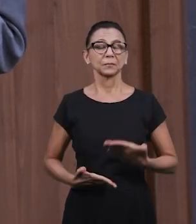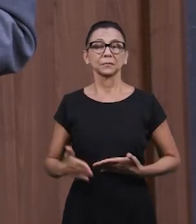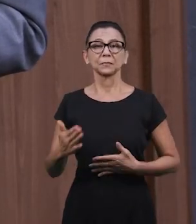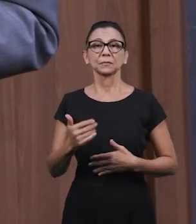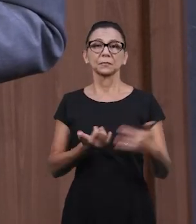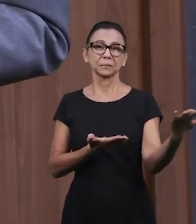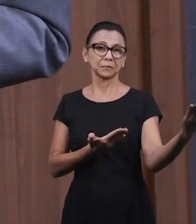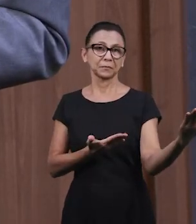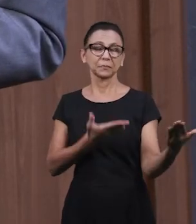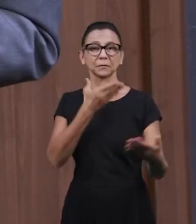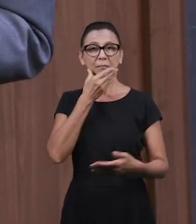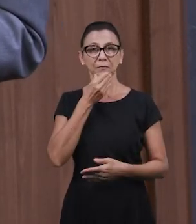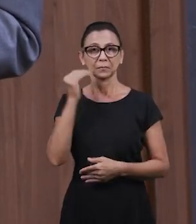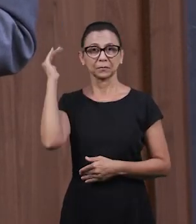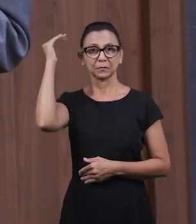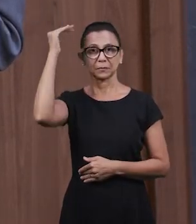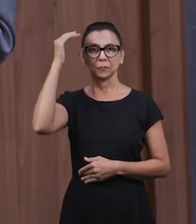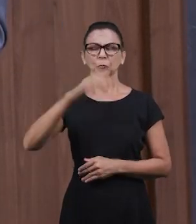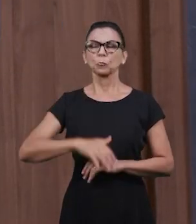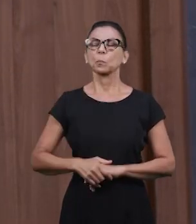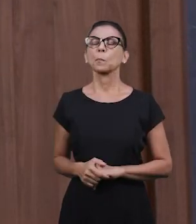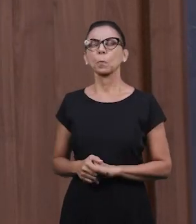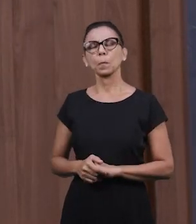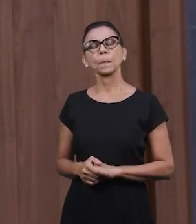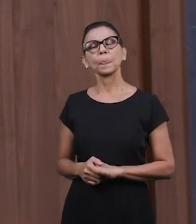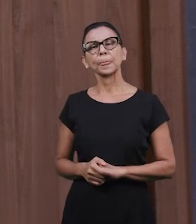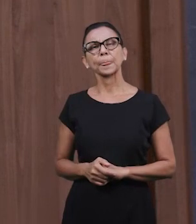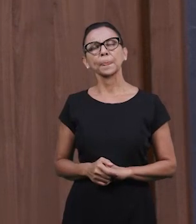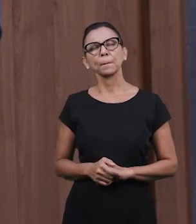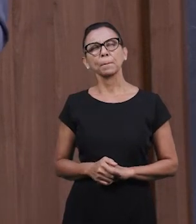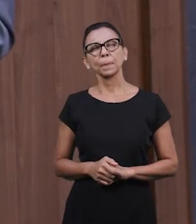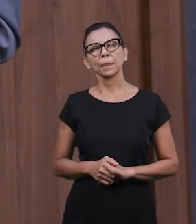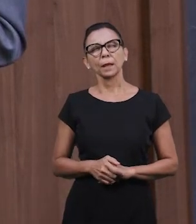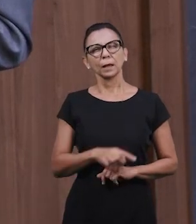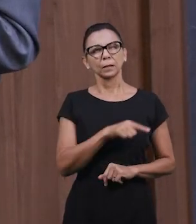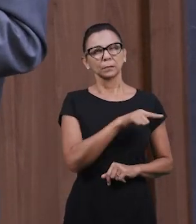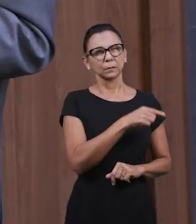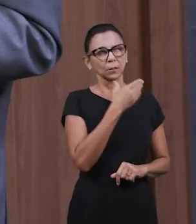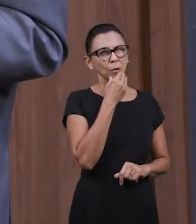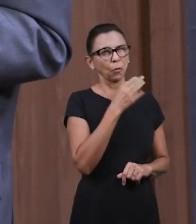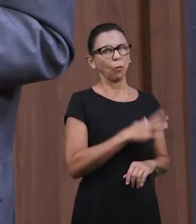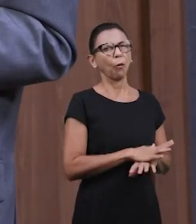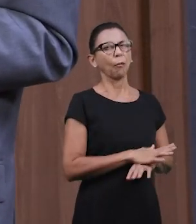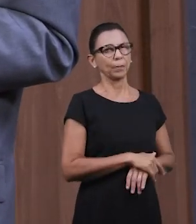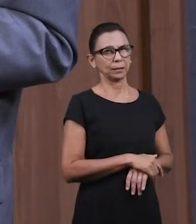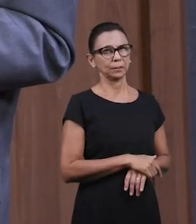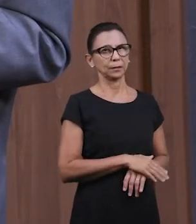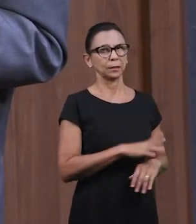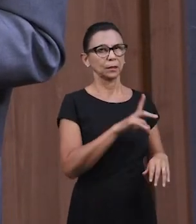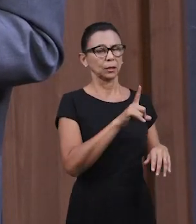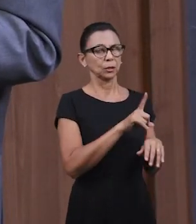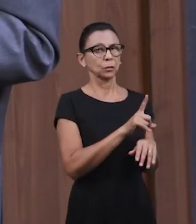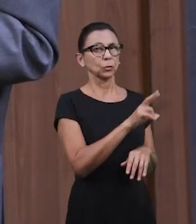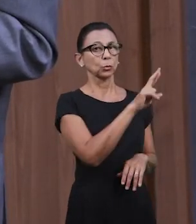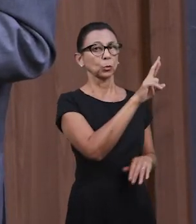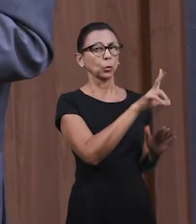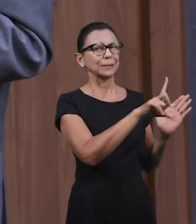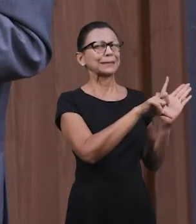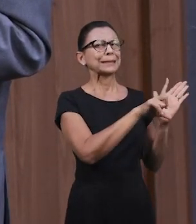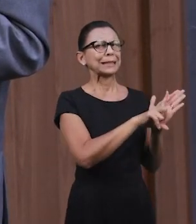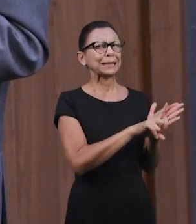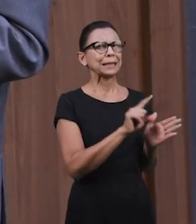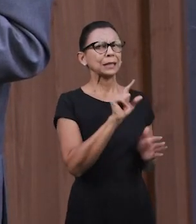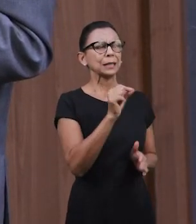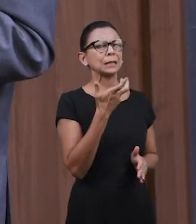varões. E a sexta pergunta é a seguinte: quais eram as intenções do doutor da lei com aquelas perguntas feitas